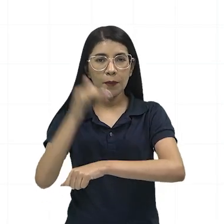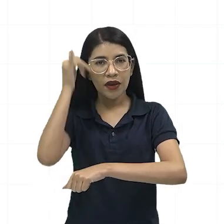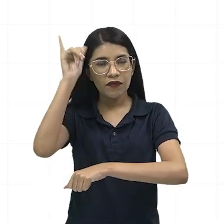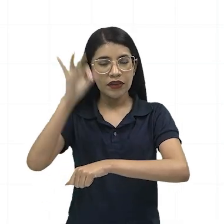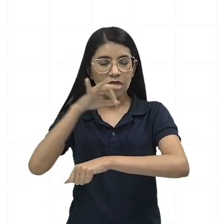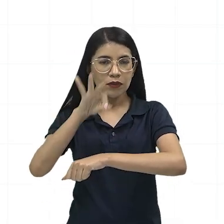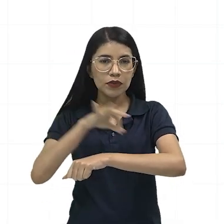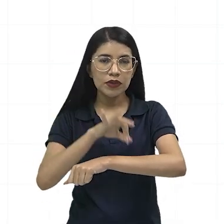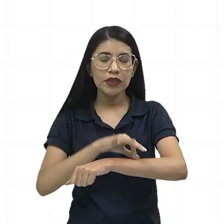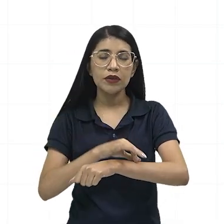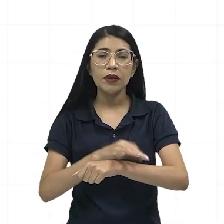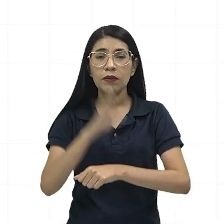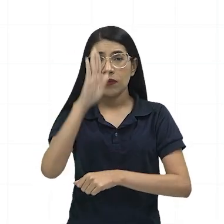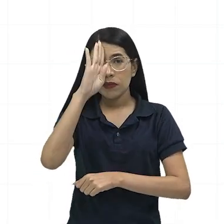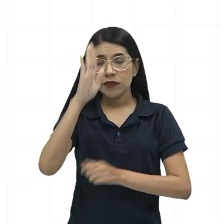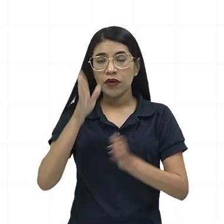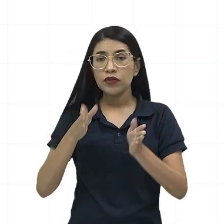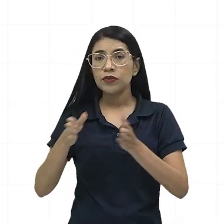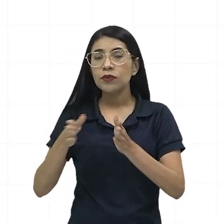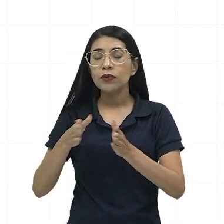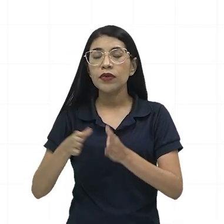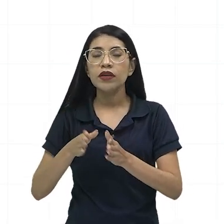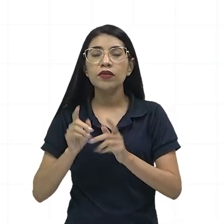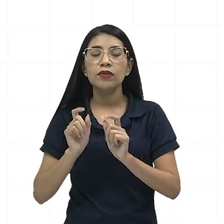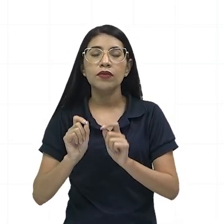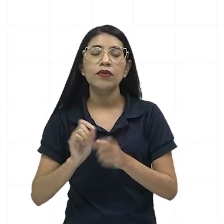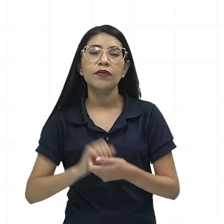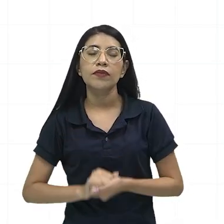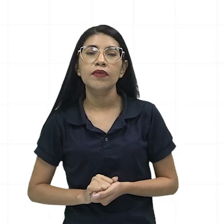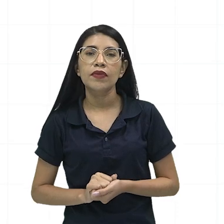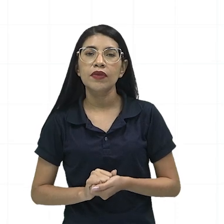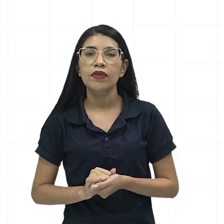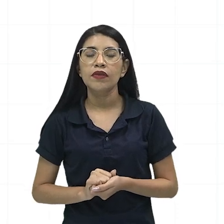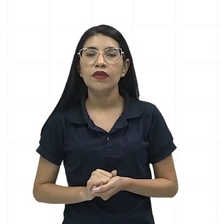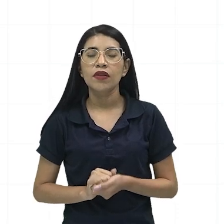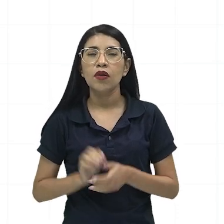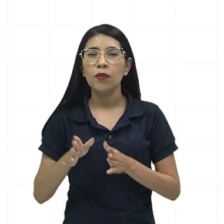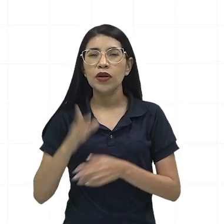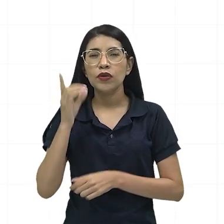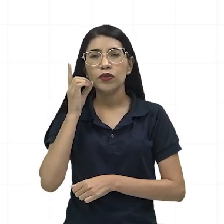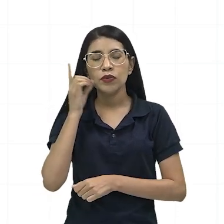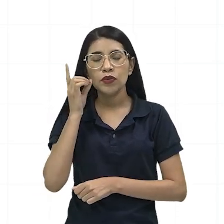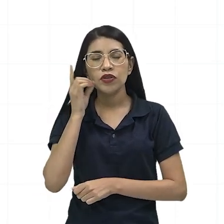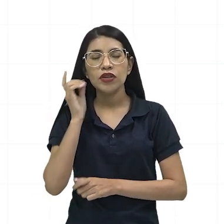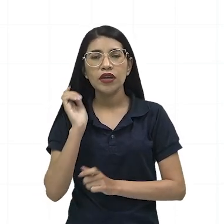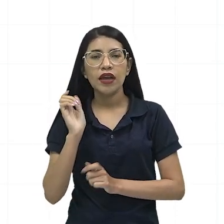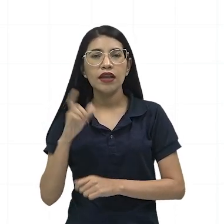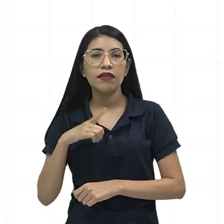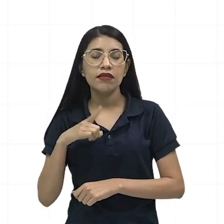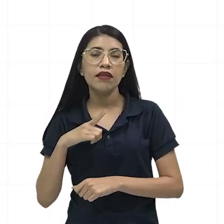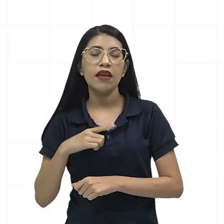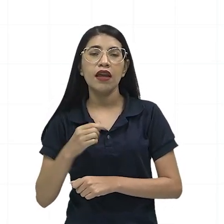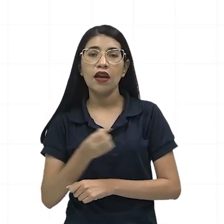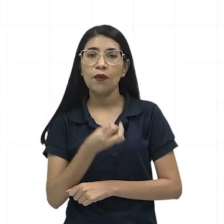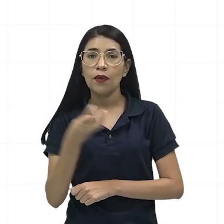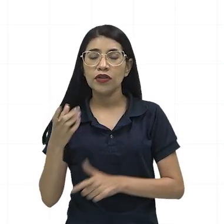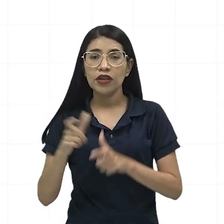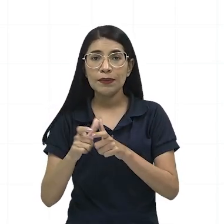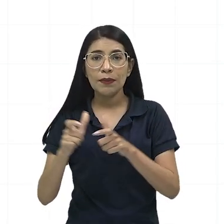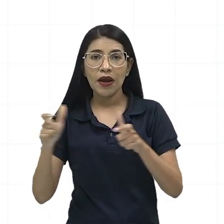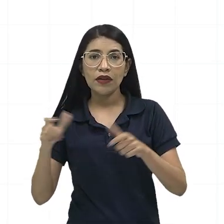naqueles momentos em que a gente sabe que é mais propício a ter uma maior quantidade